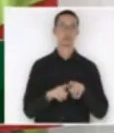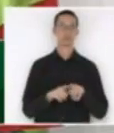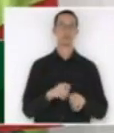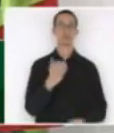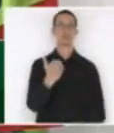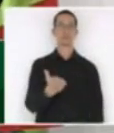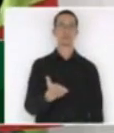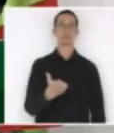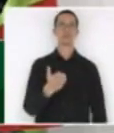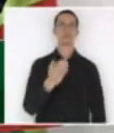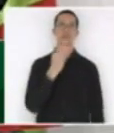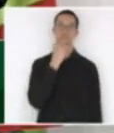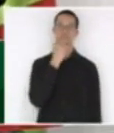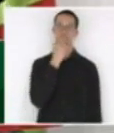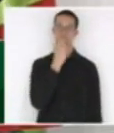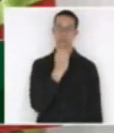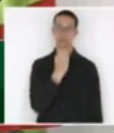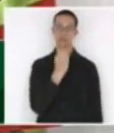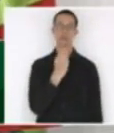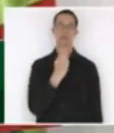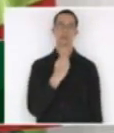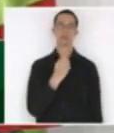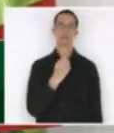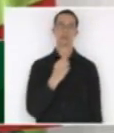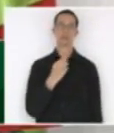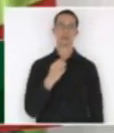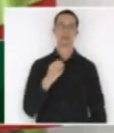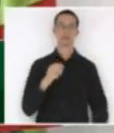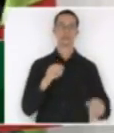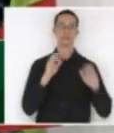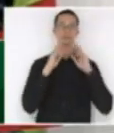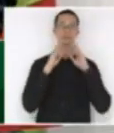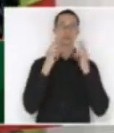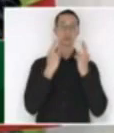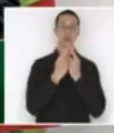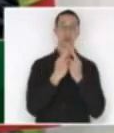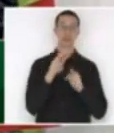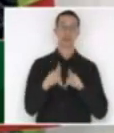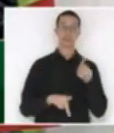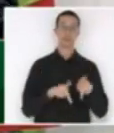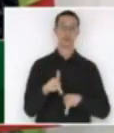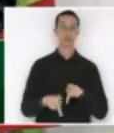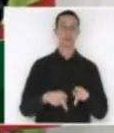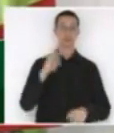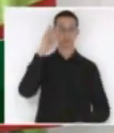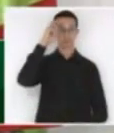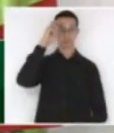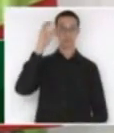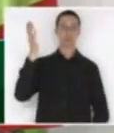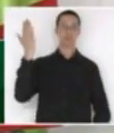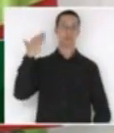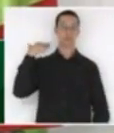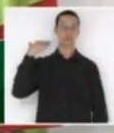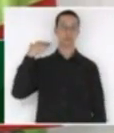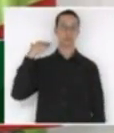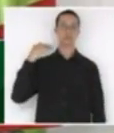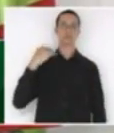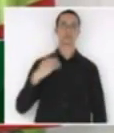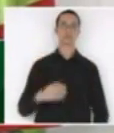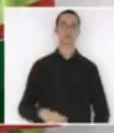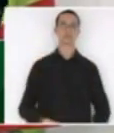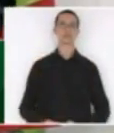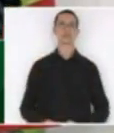audiência pública que aconteceu na quinta-feira próxima passada, aonde foram em defesa de uma